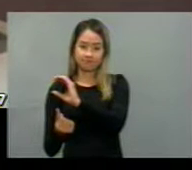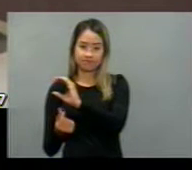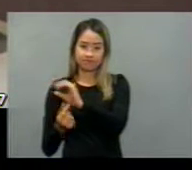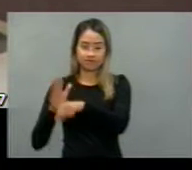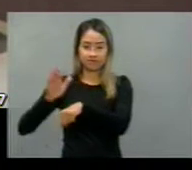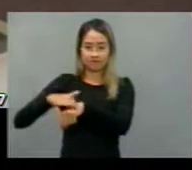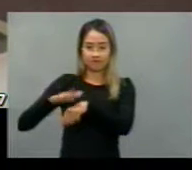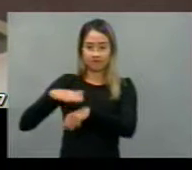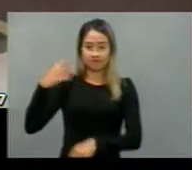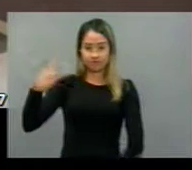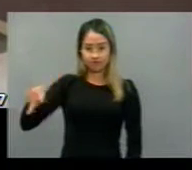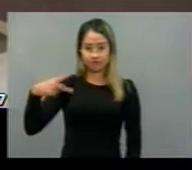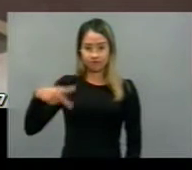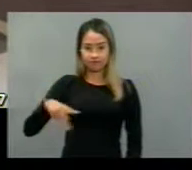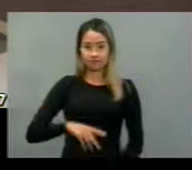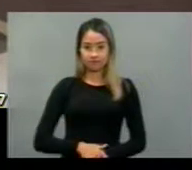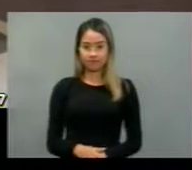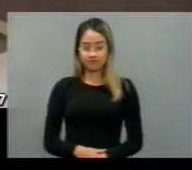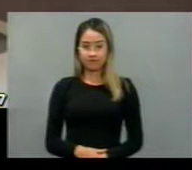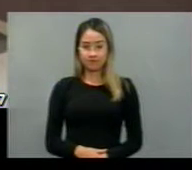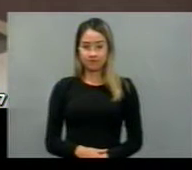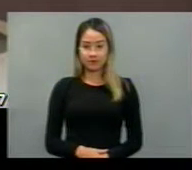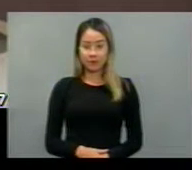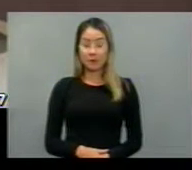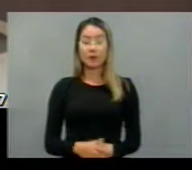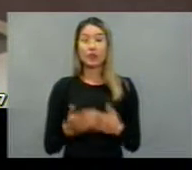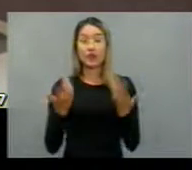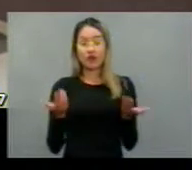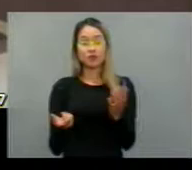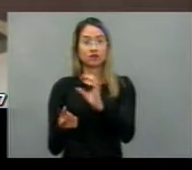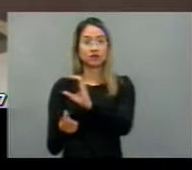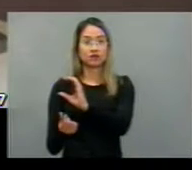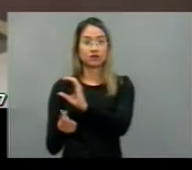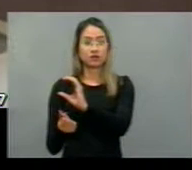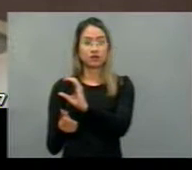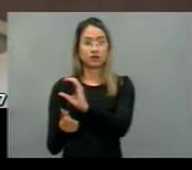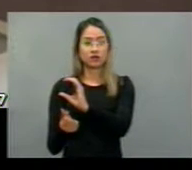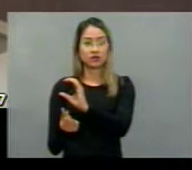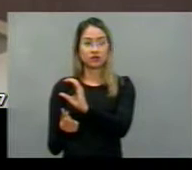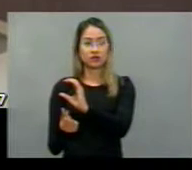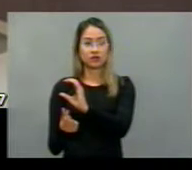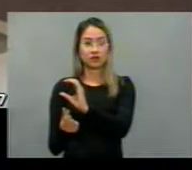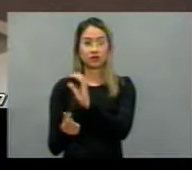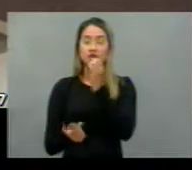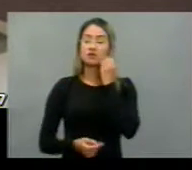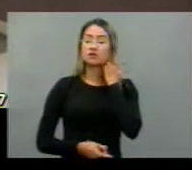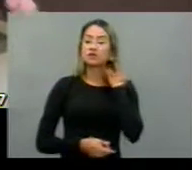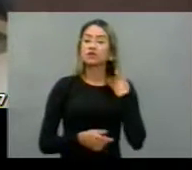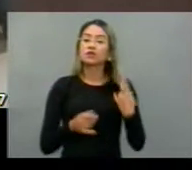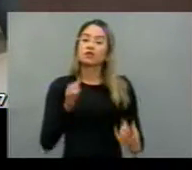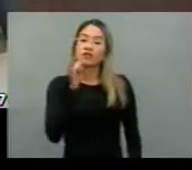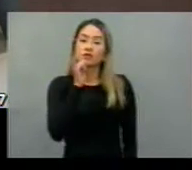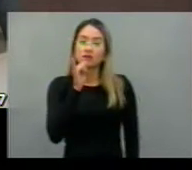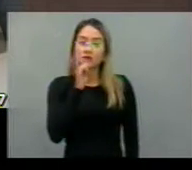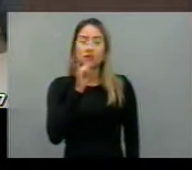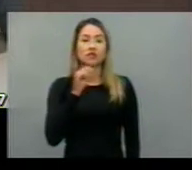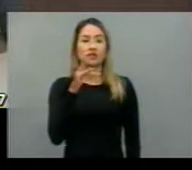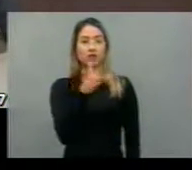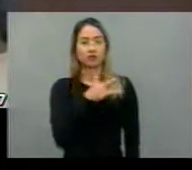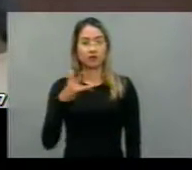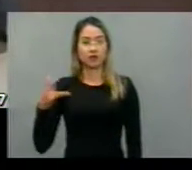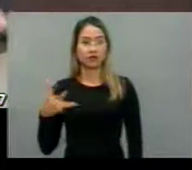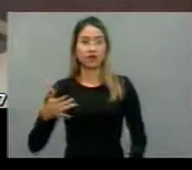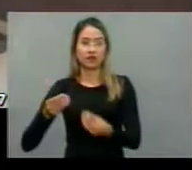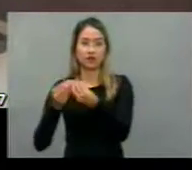próprio corrompido como consumidor destes produtos. Ele paga duas vezes. Ele paga pela saúde e